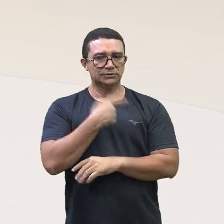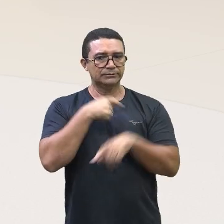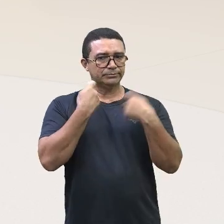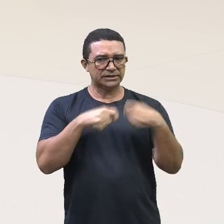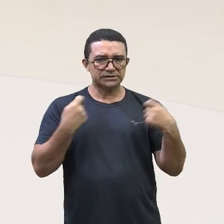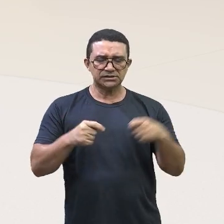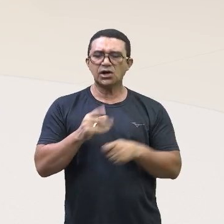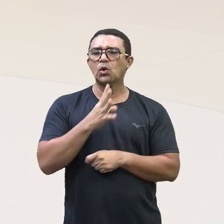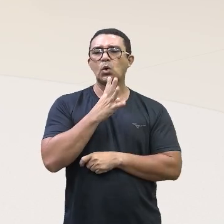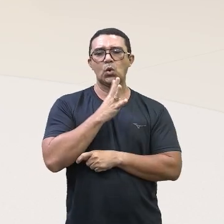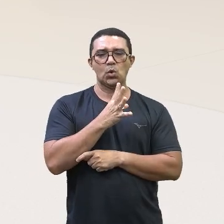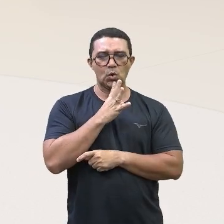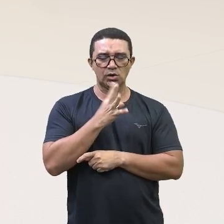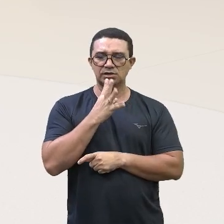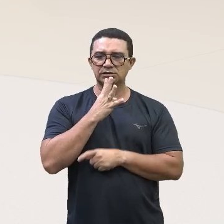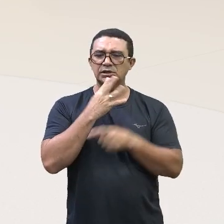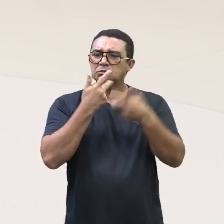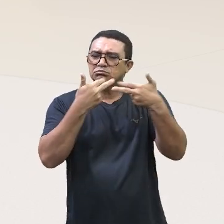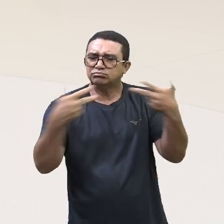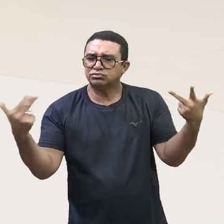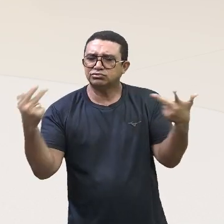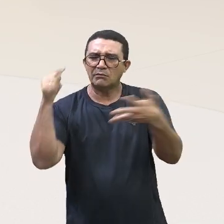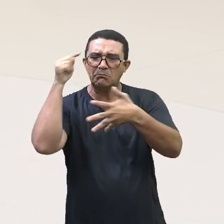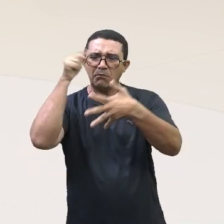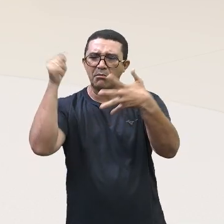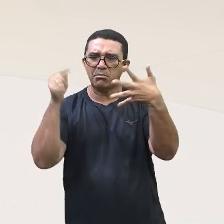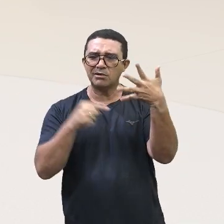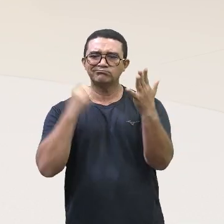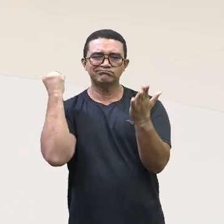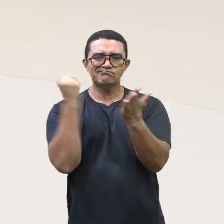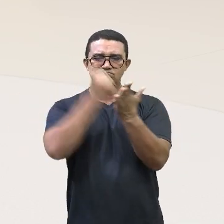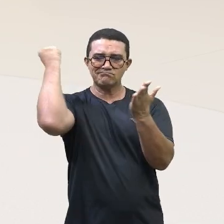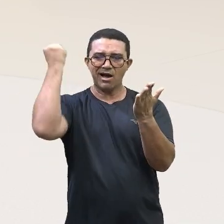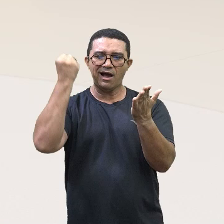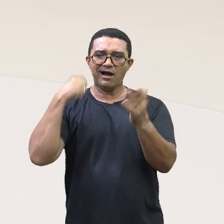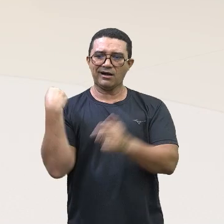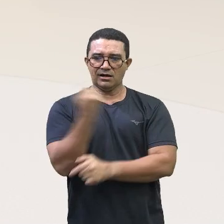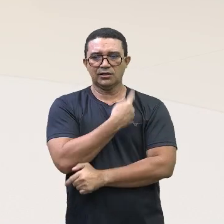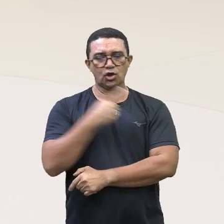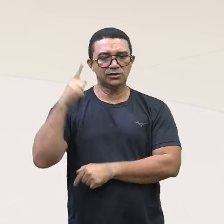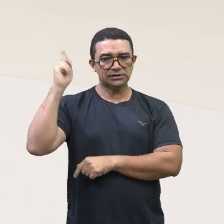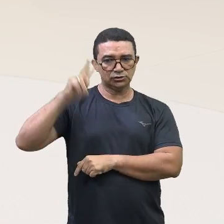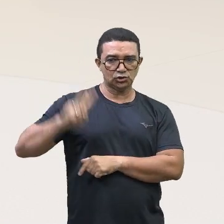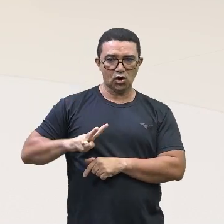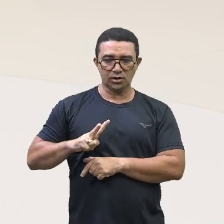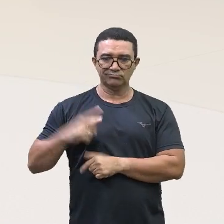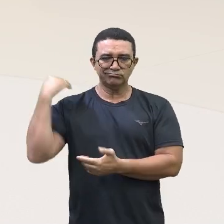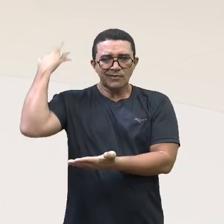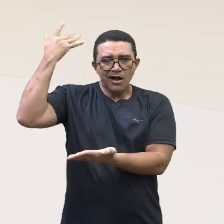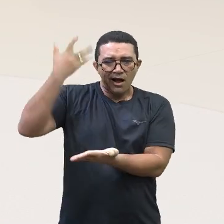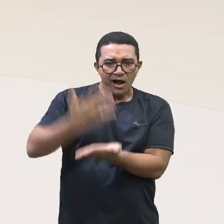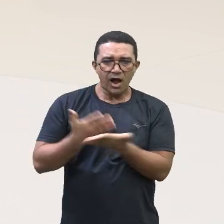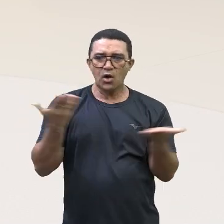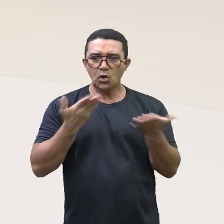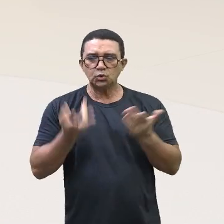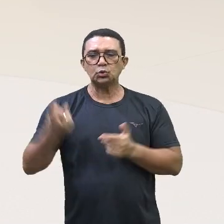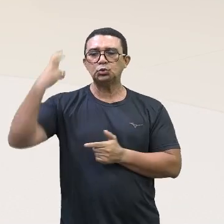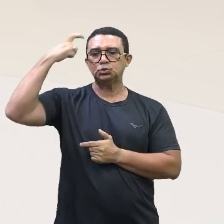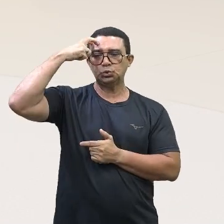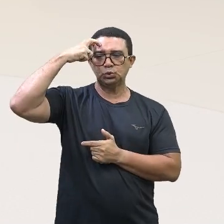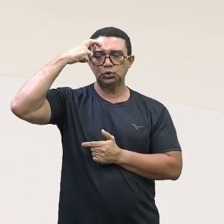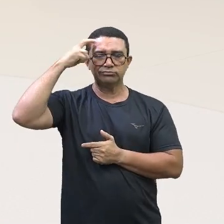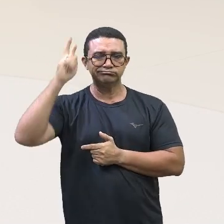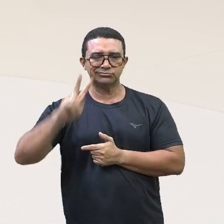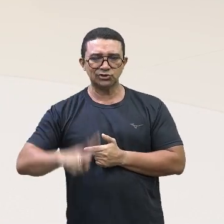conhecimento daquilo que marca e que fez e faz a nossa história hoje em dia, né? A cultura e